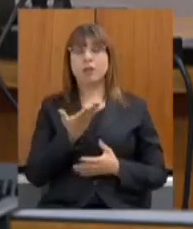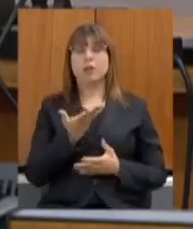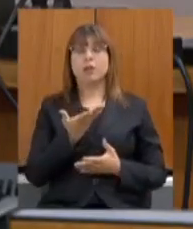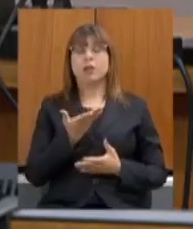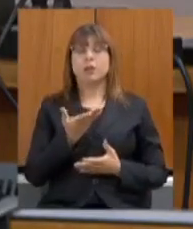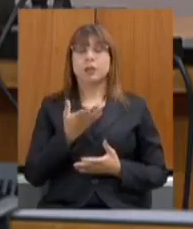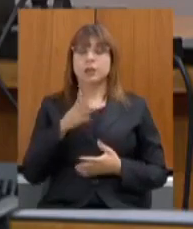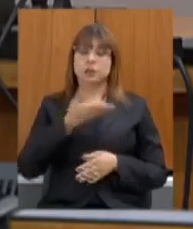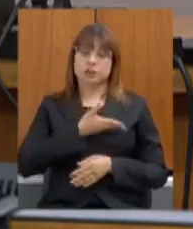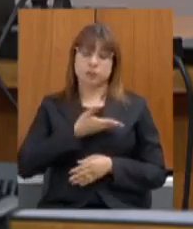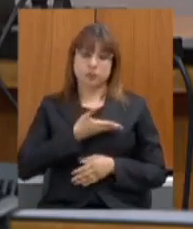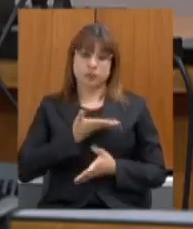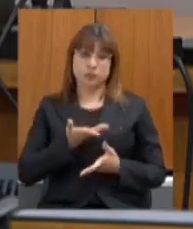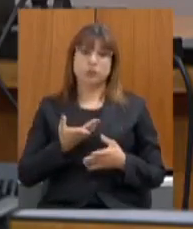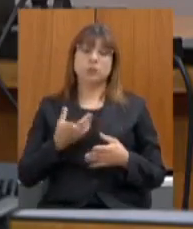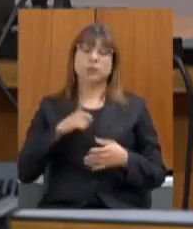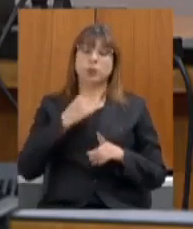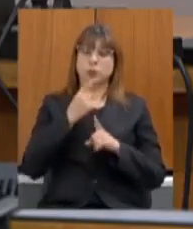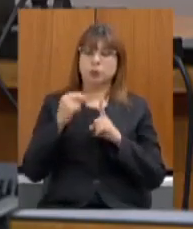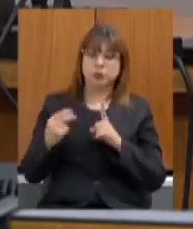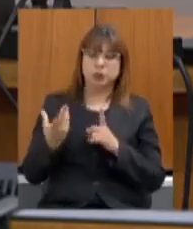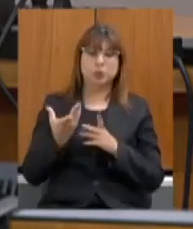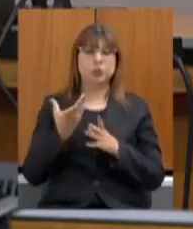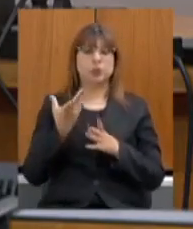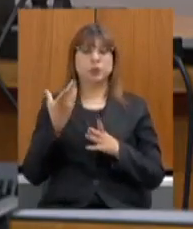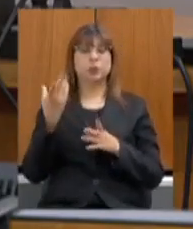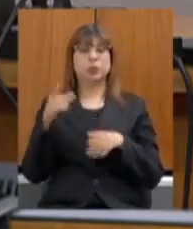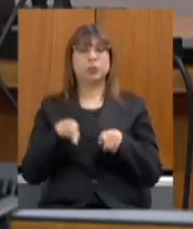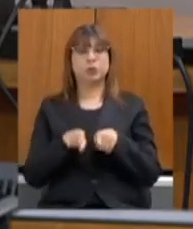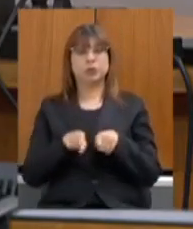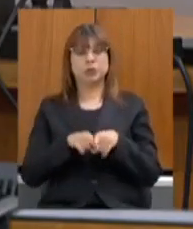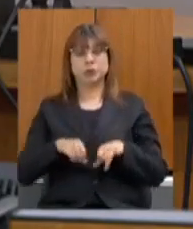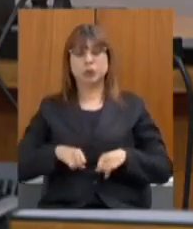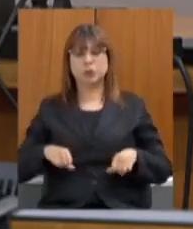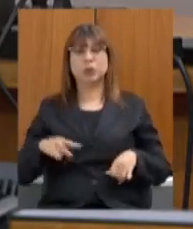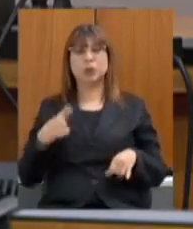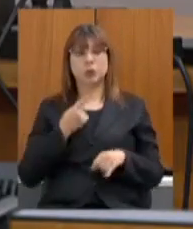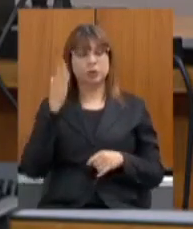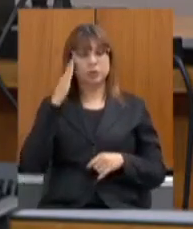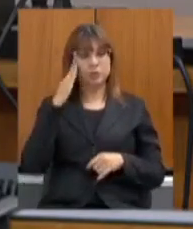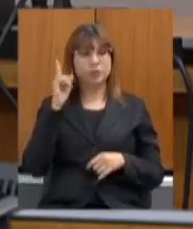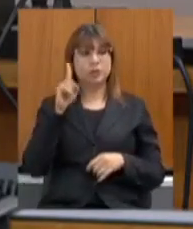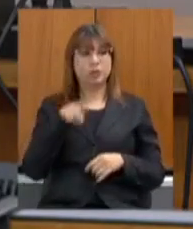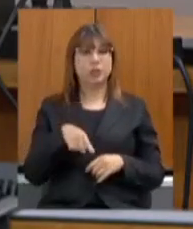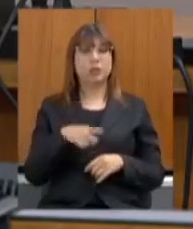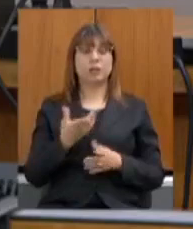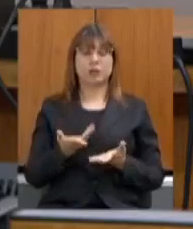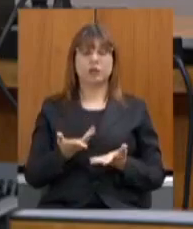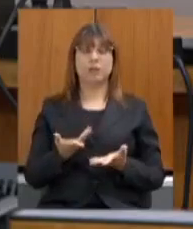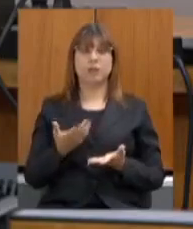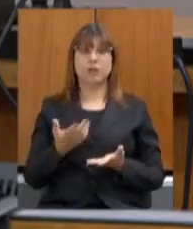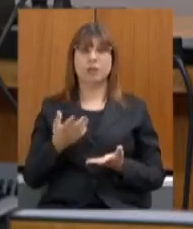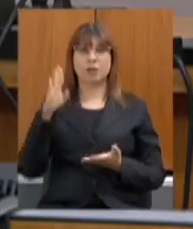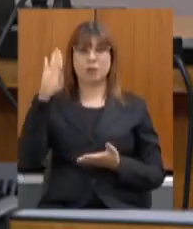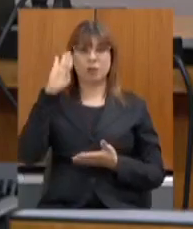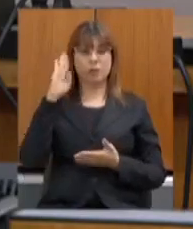tortura. Sob tortura, nós sabemos o que é a tortura numa ditadura civil-militar,